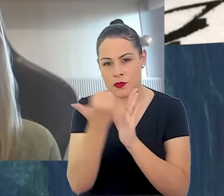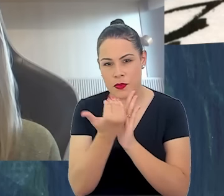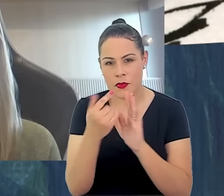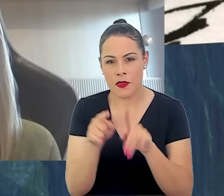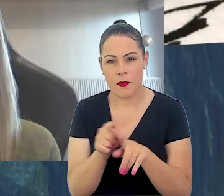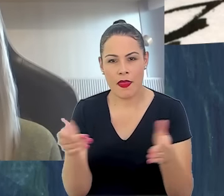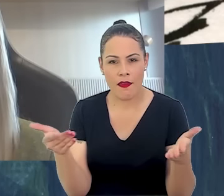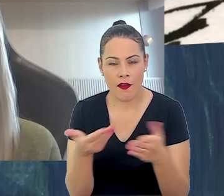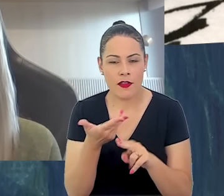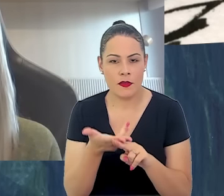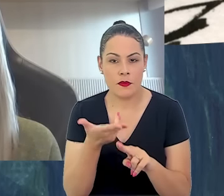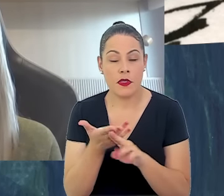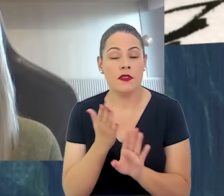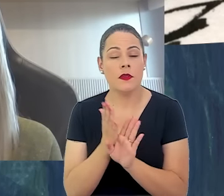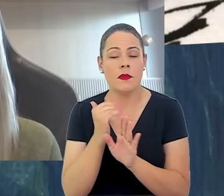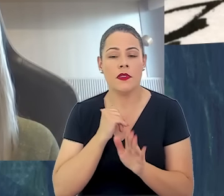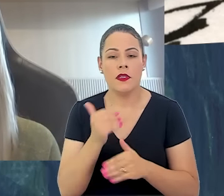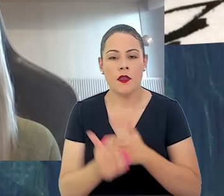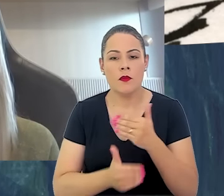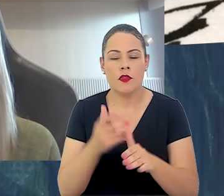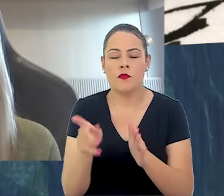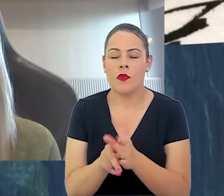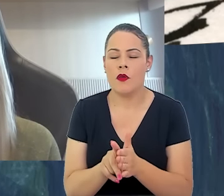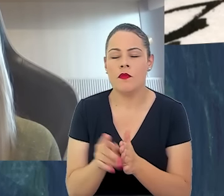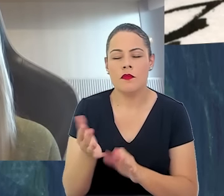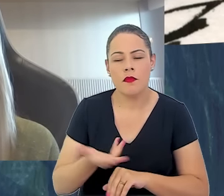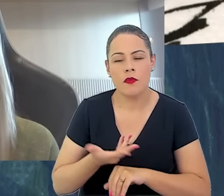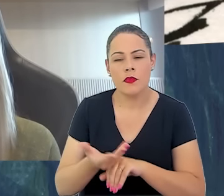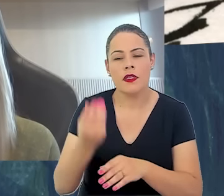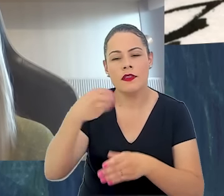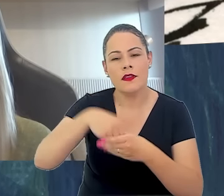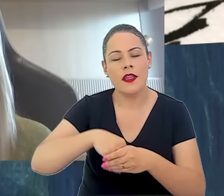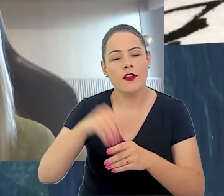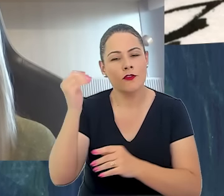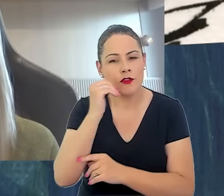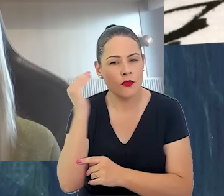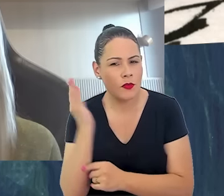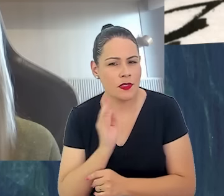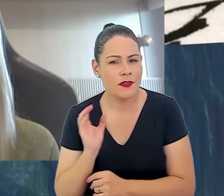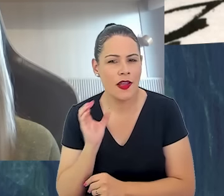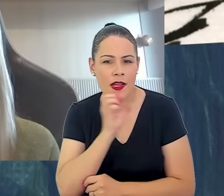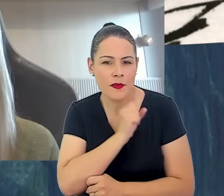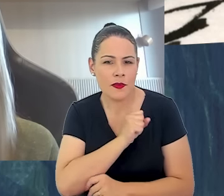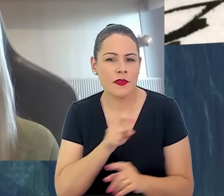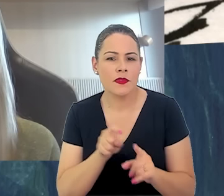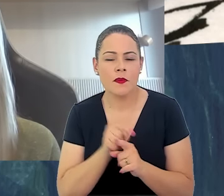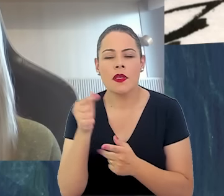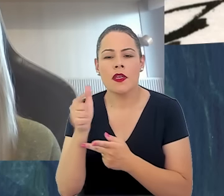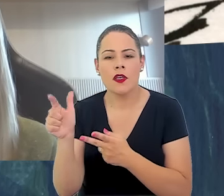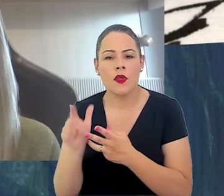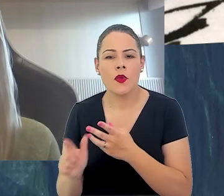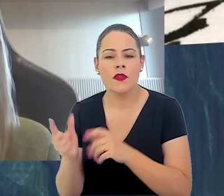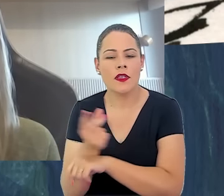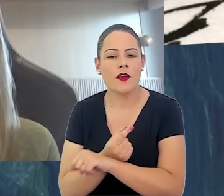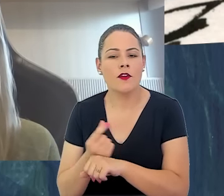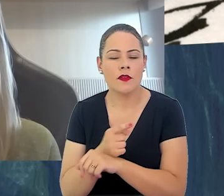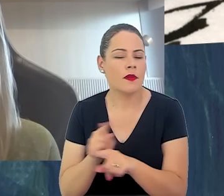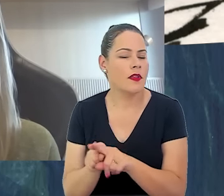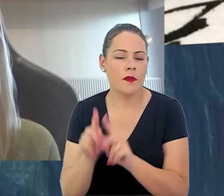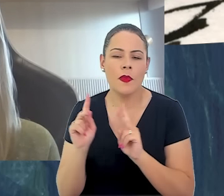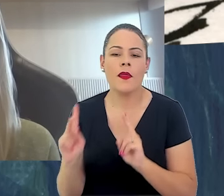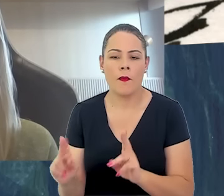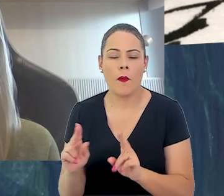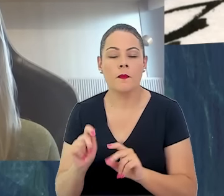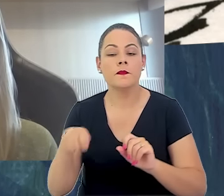seguindo, e o processo que tem avançado no Brasil, muito rapidamente, e em outras economias